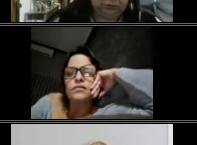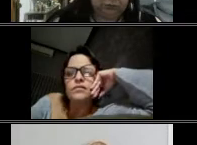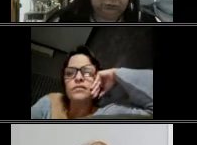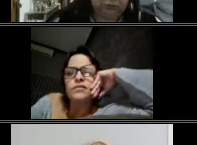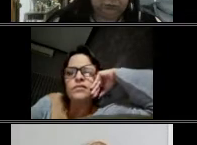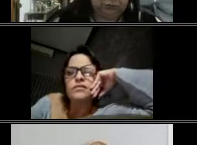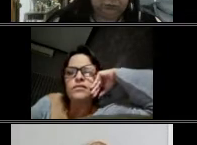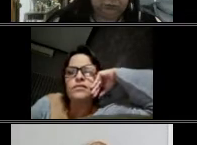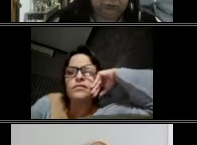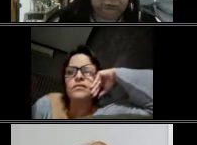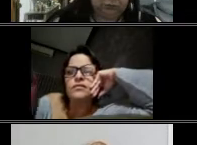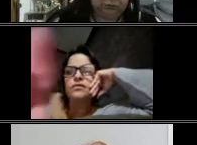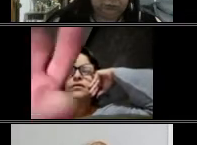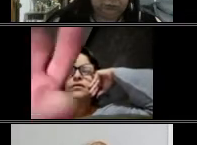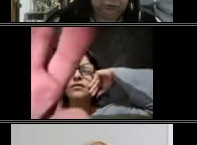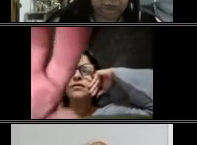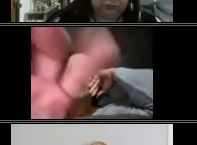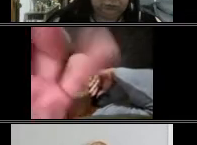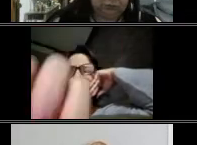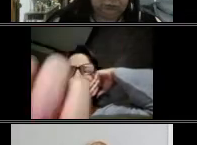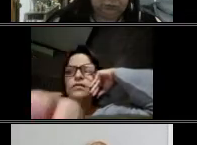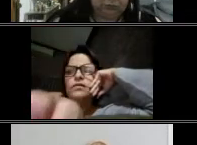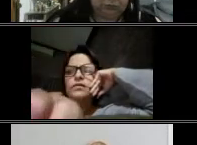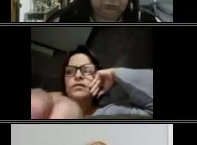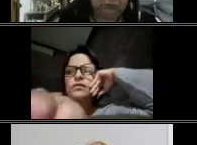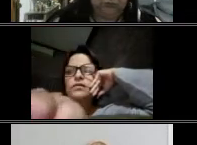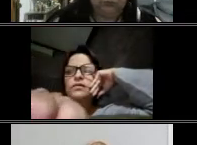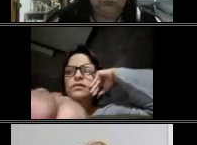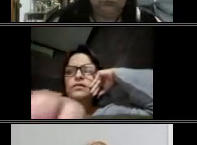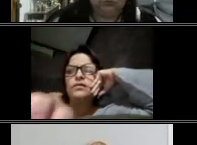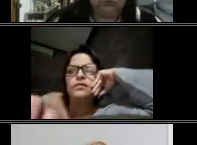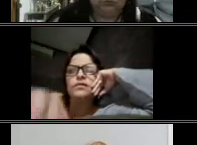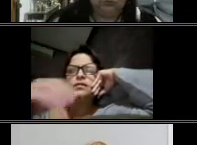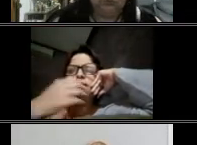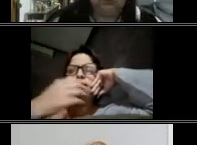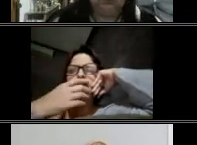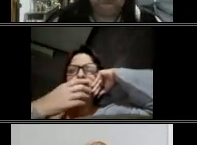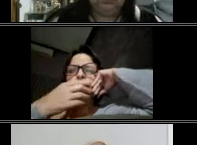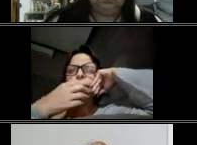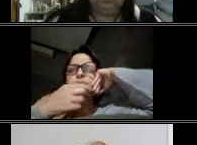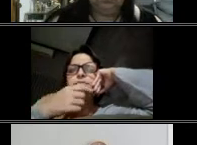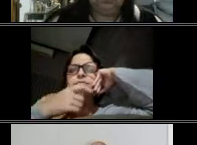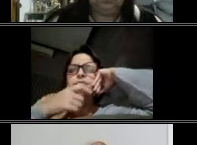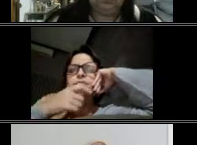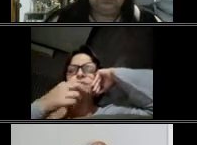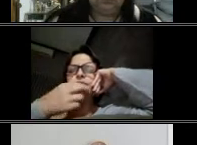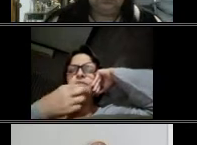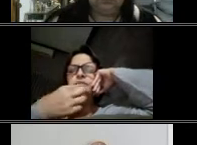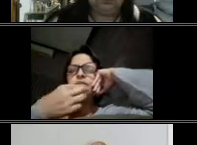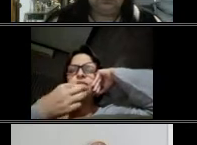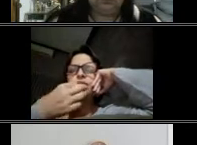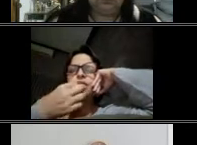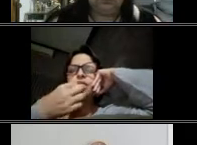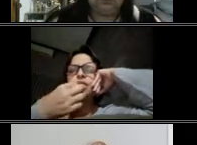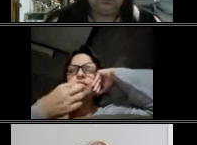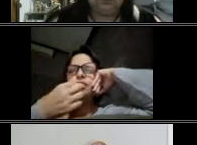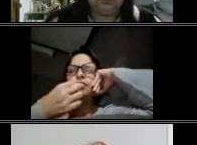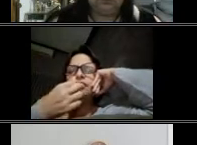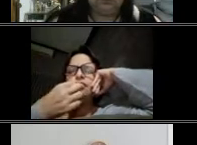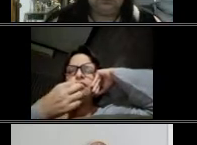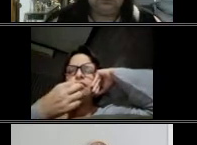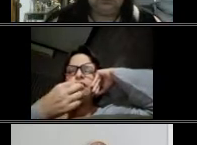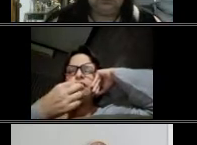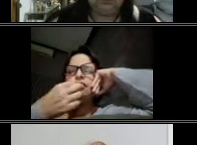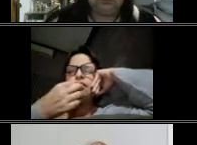ela pegar e escrever como pauta, né, como manchete da